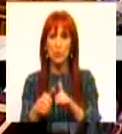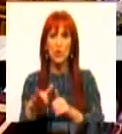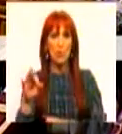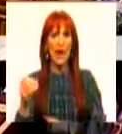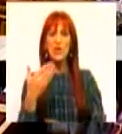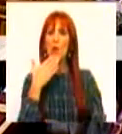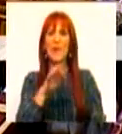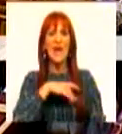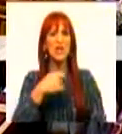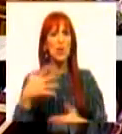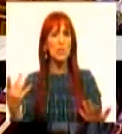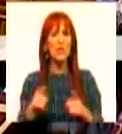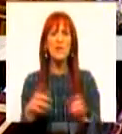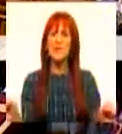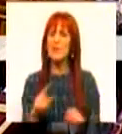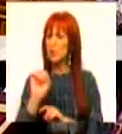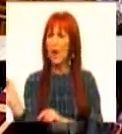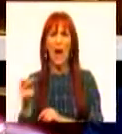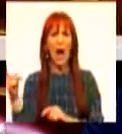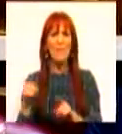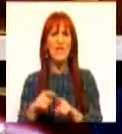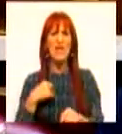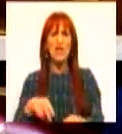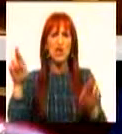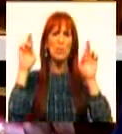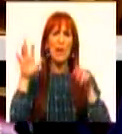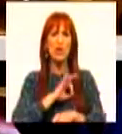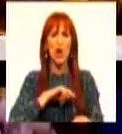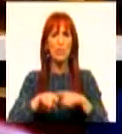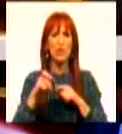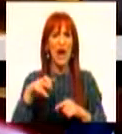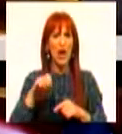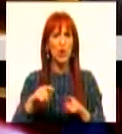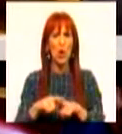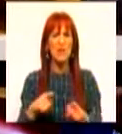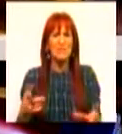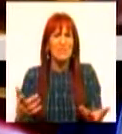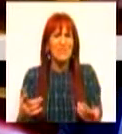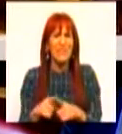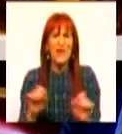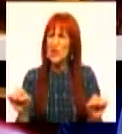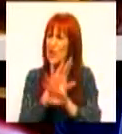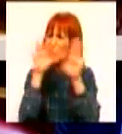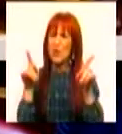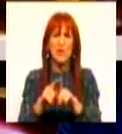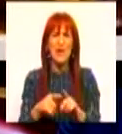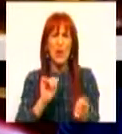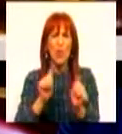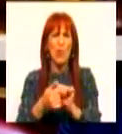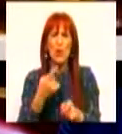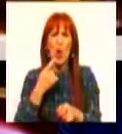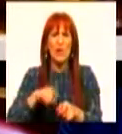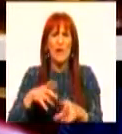Muito obrigada, Sr. Presidente. De forma muito rápida, espero que o Sr. Deputado António Carlos Monteiro fique esclarecido e que não mude de